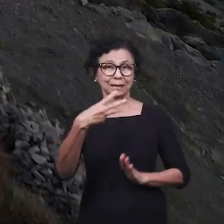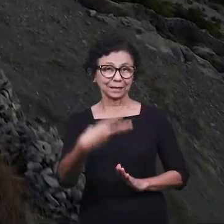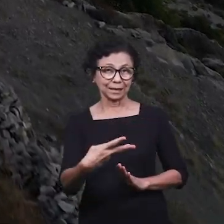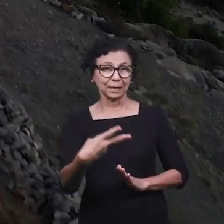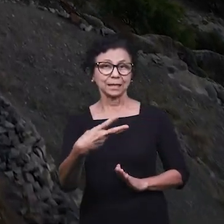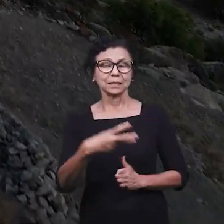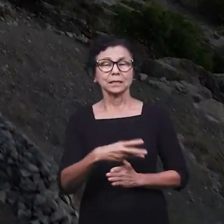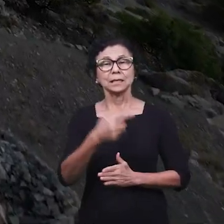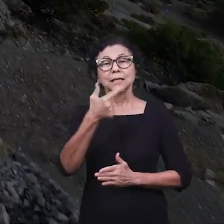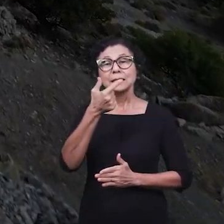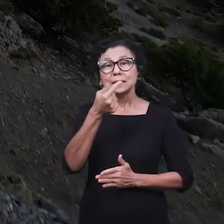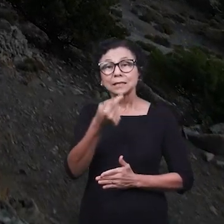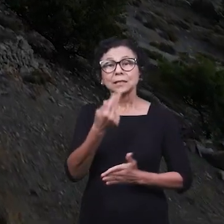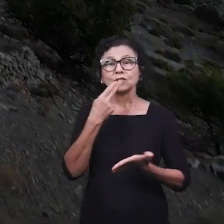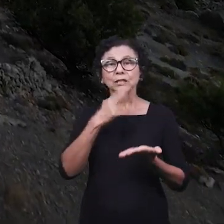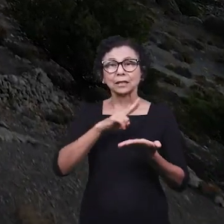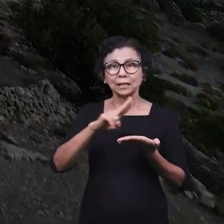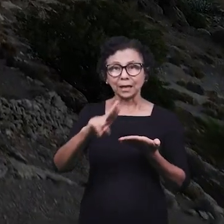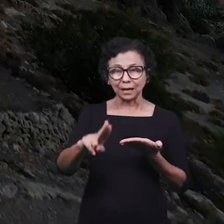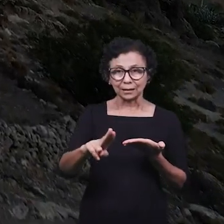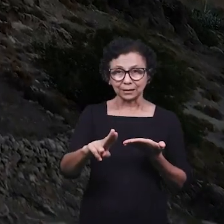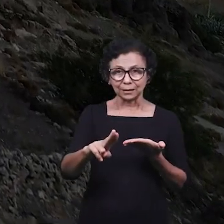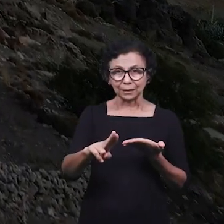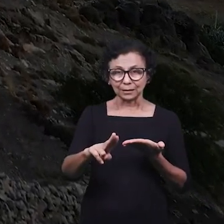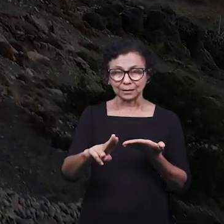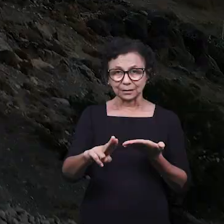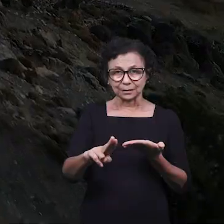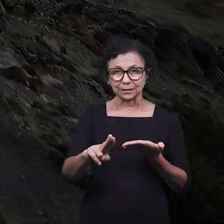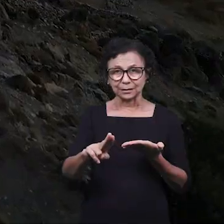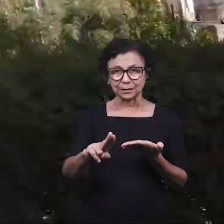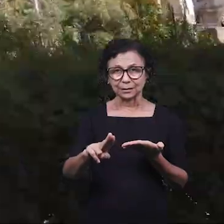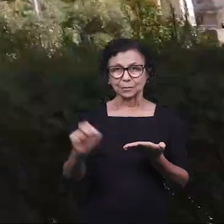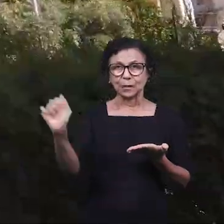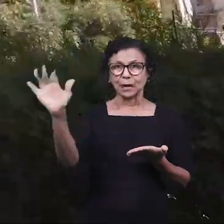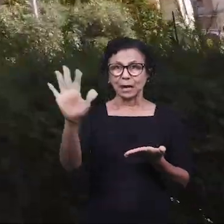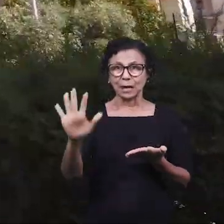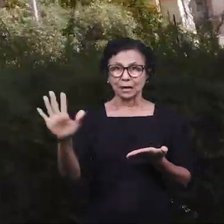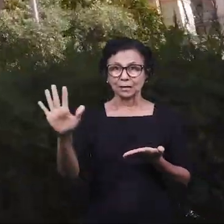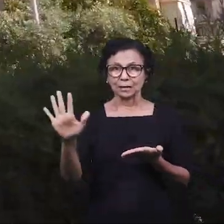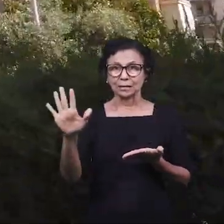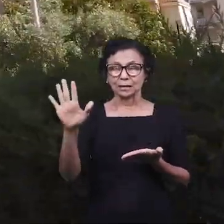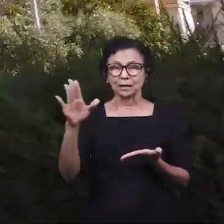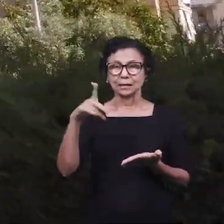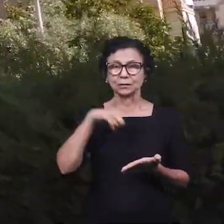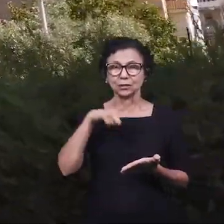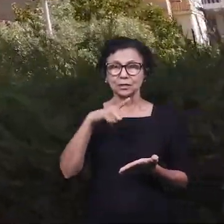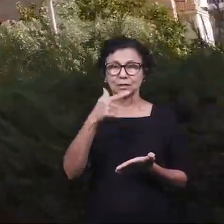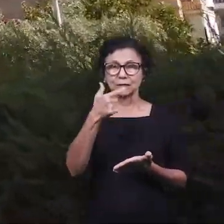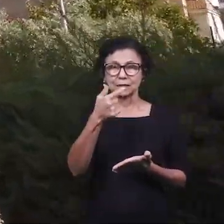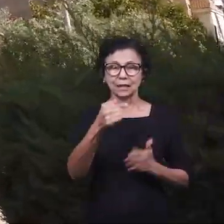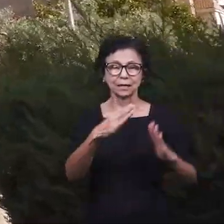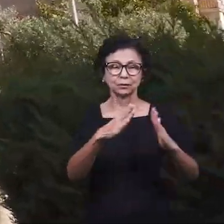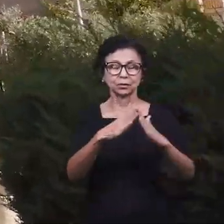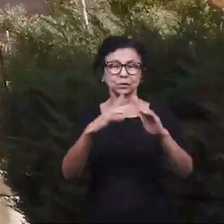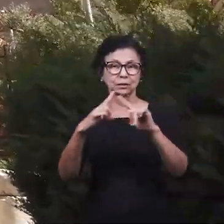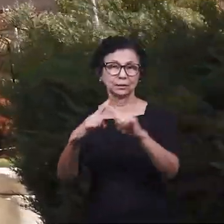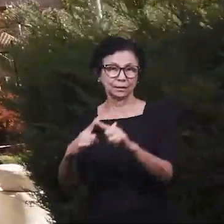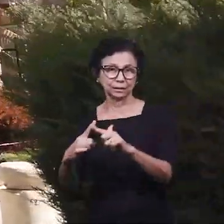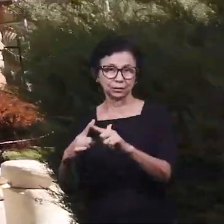7 cartas que foram escritas às 7 igrejas da Ásia, que são exatamente essas